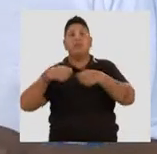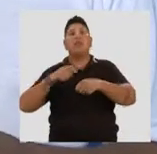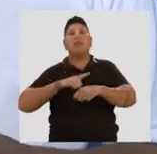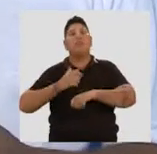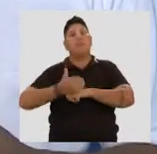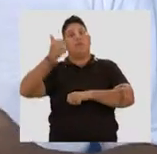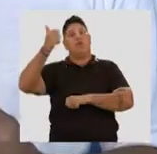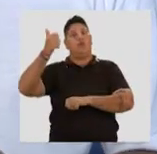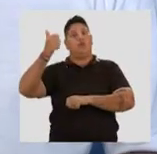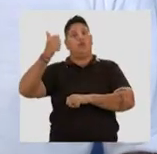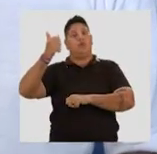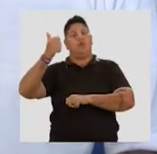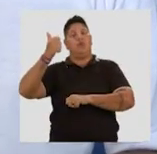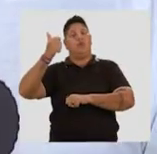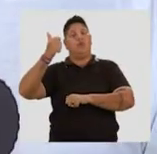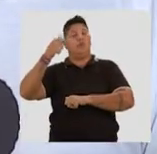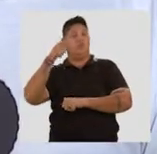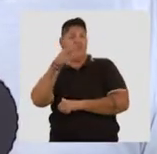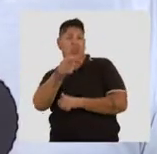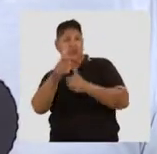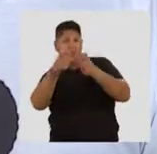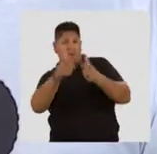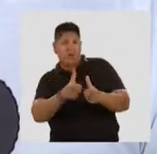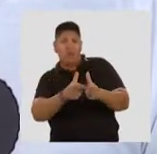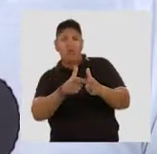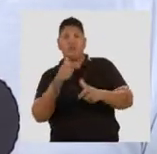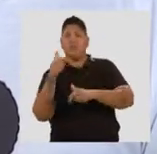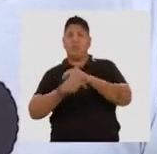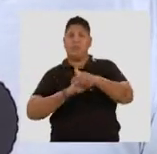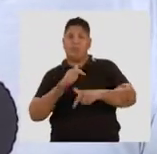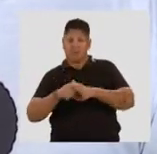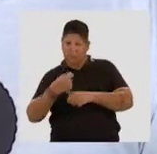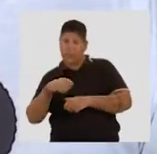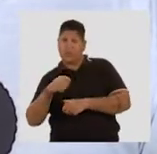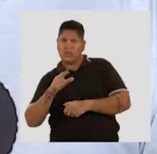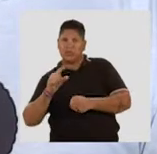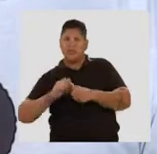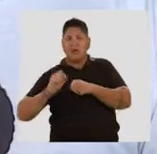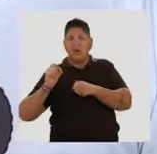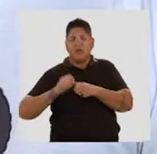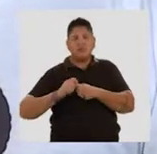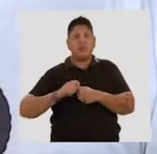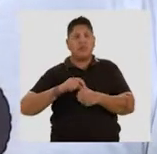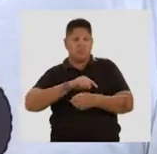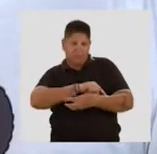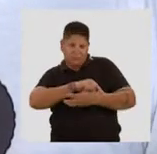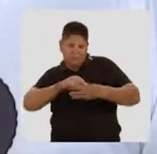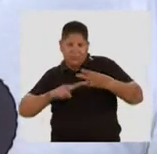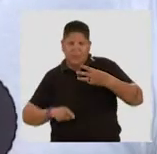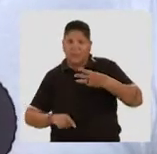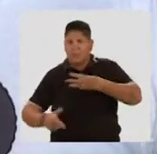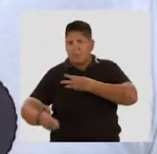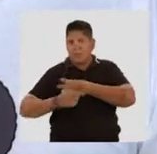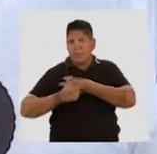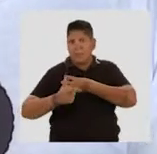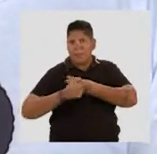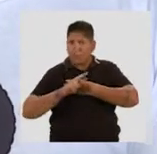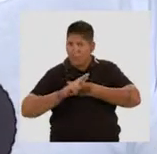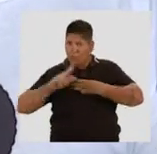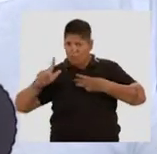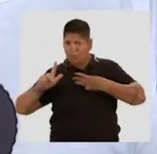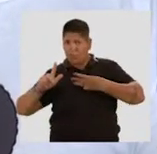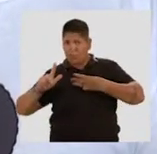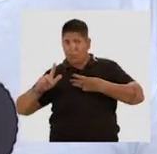trabalho, é necessário ele ser melhor. Lá no local onde ele está trabalhando, ele tem que fazer 3, 4